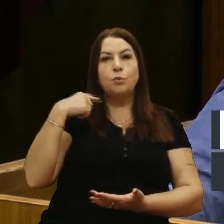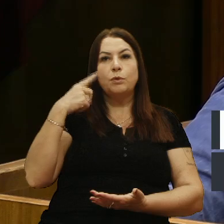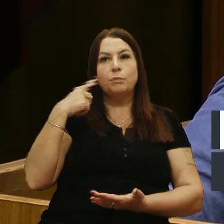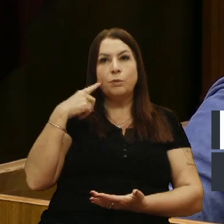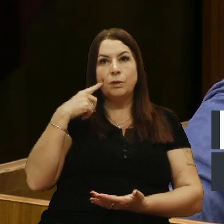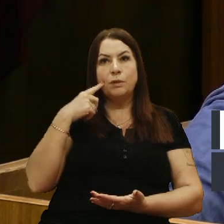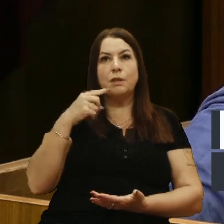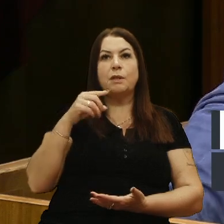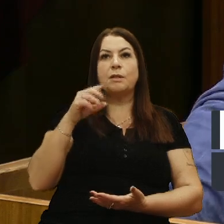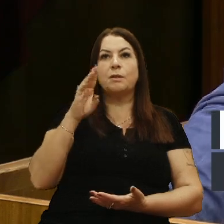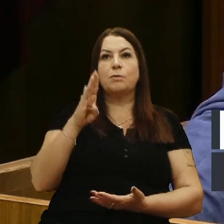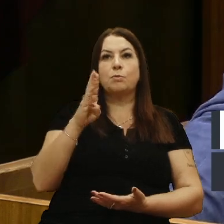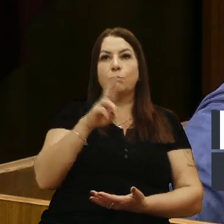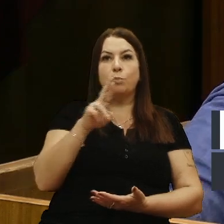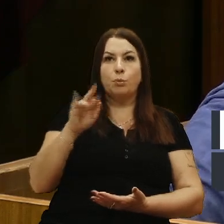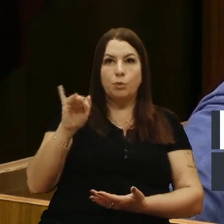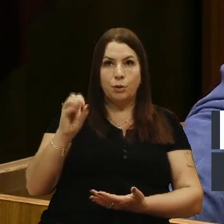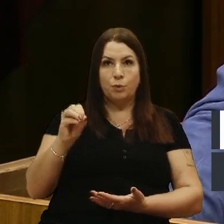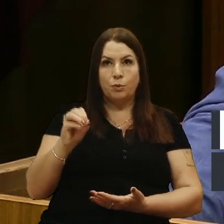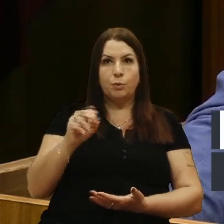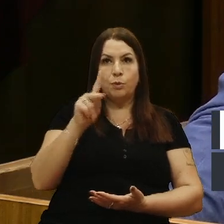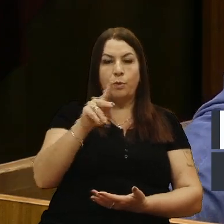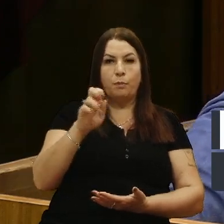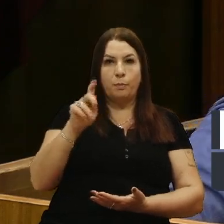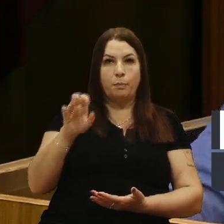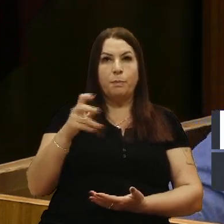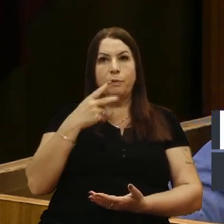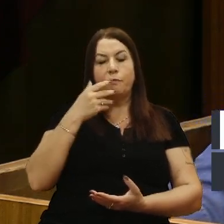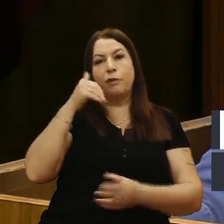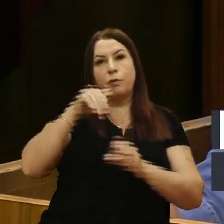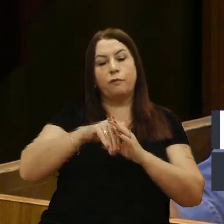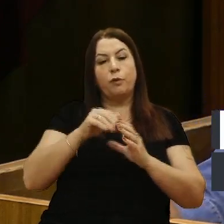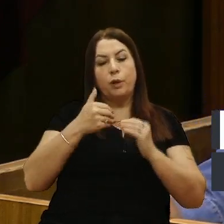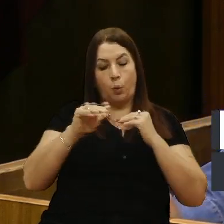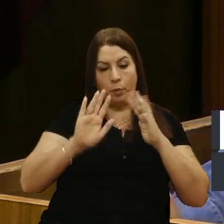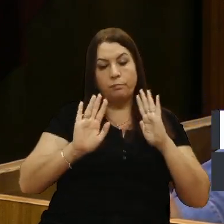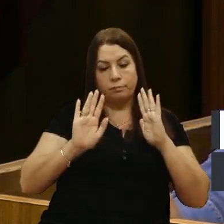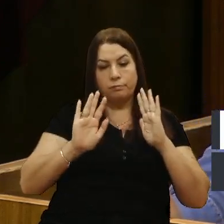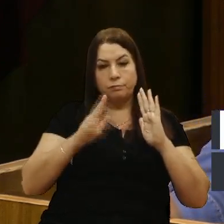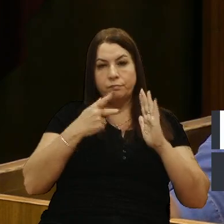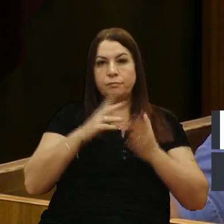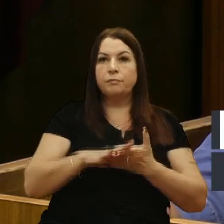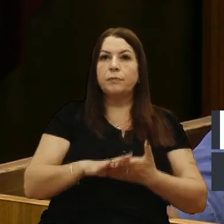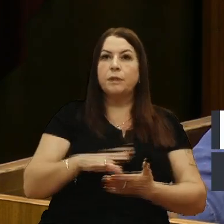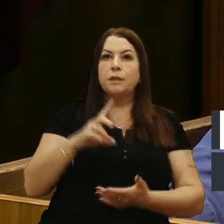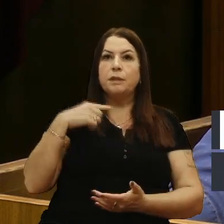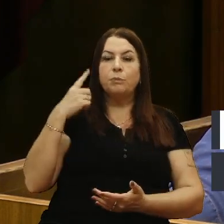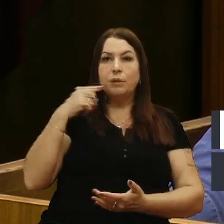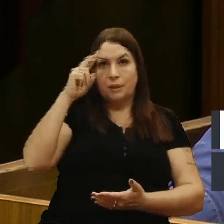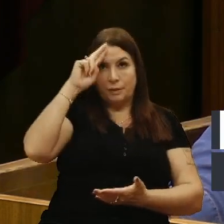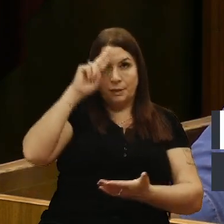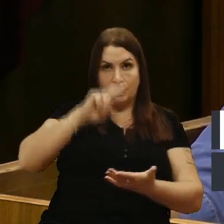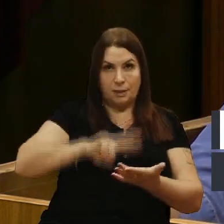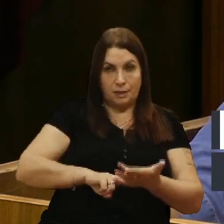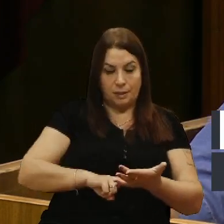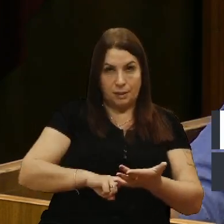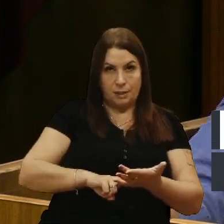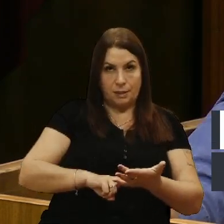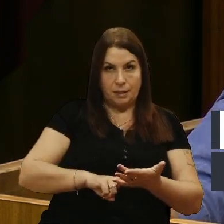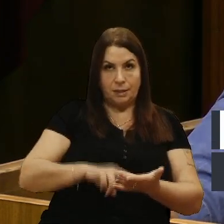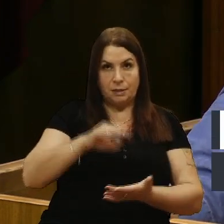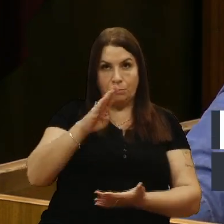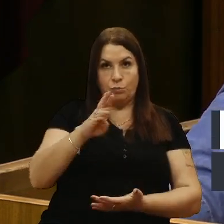deputado Búrigo e do deputado Pepe. Pepe já disse que vota contra. Mas o deputado Neri e o